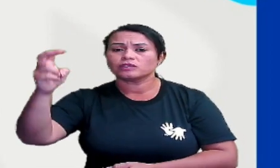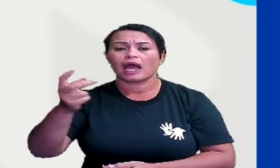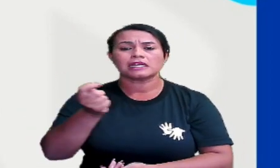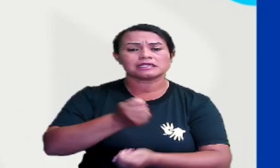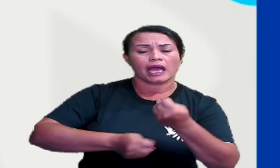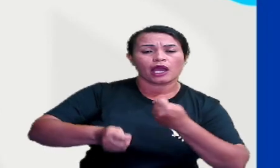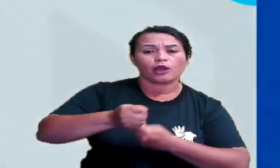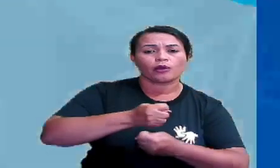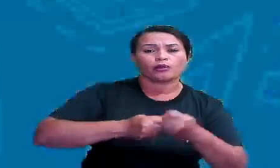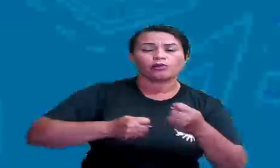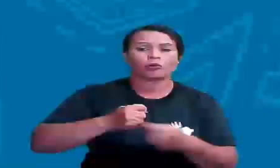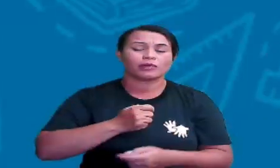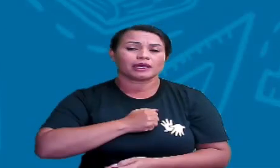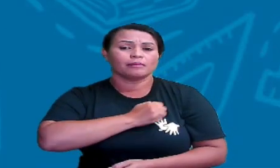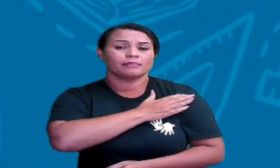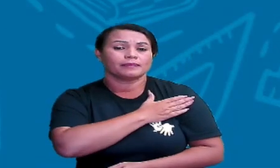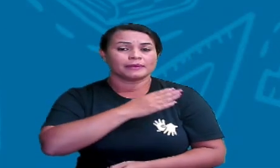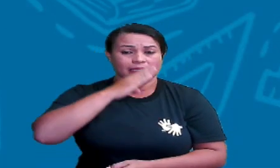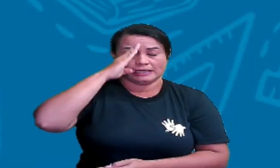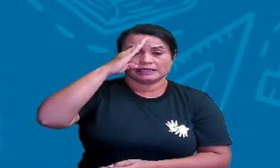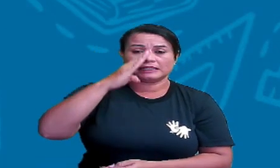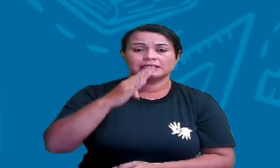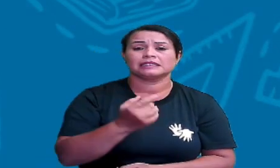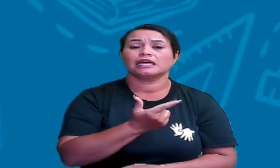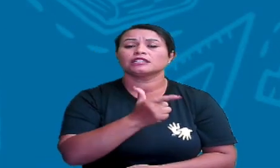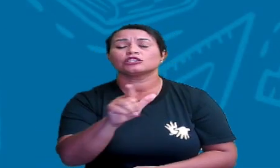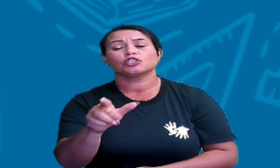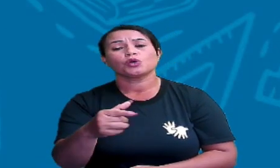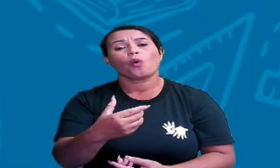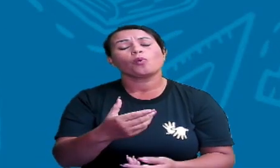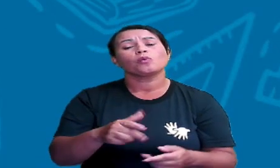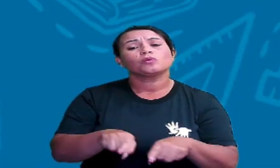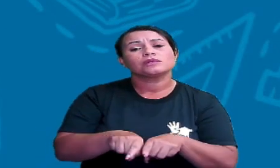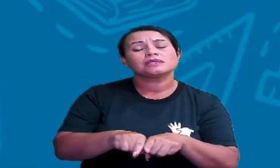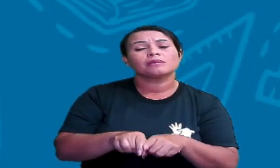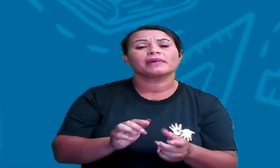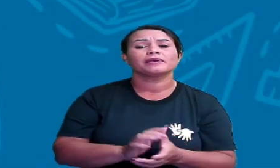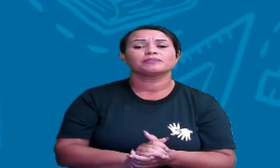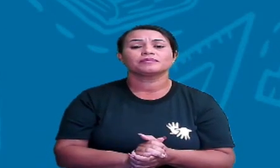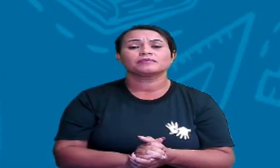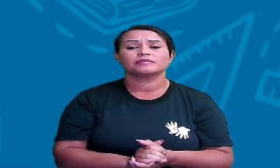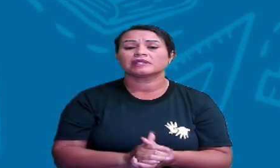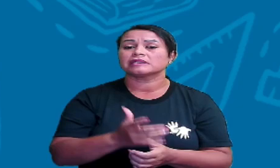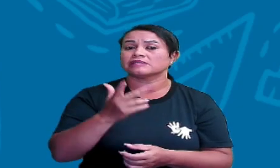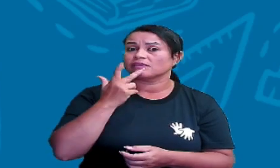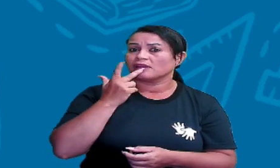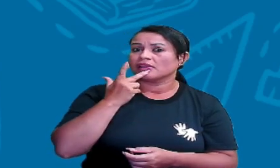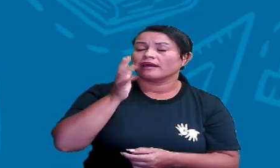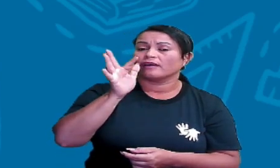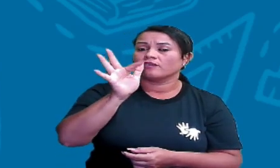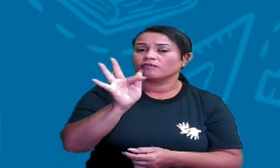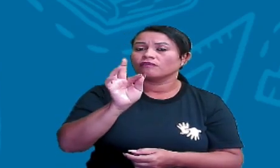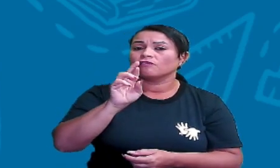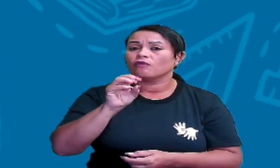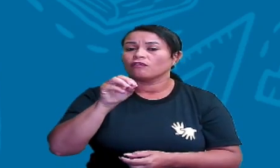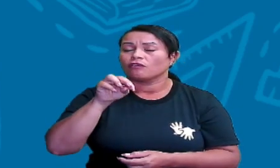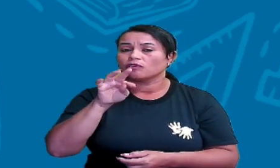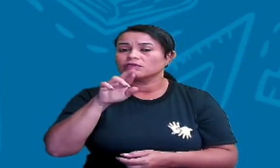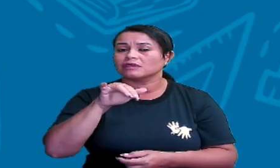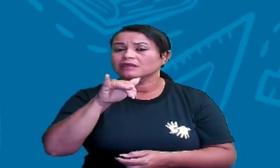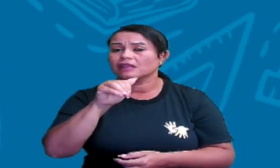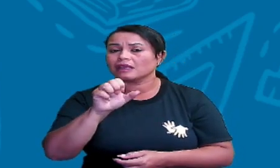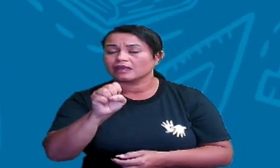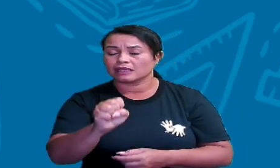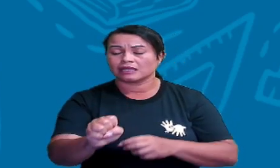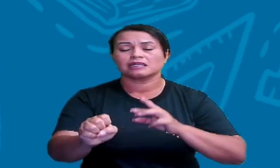militares, afetivas e outras. Então, falou em fronteira, falou em